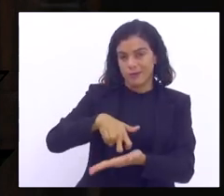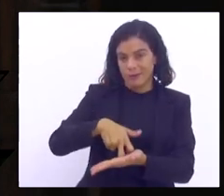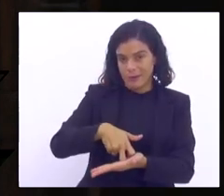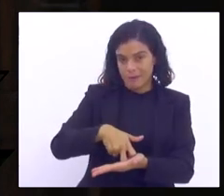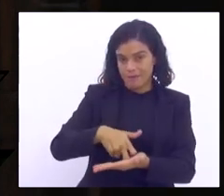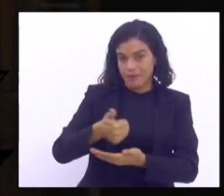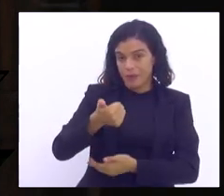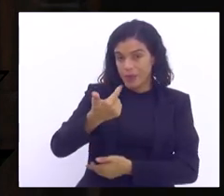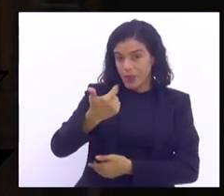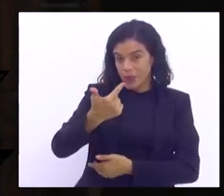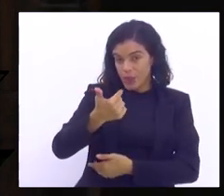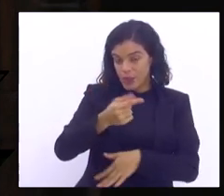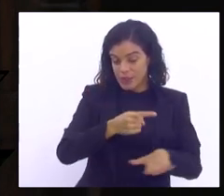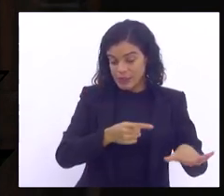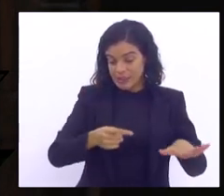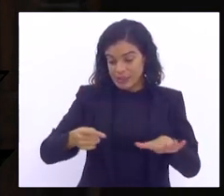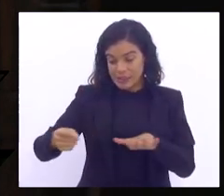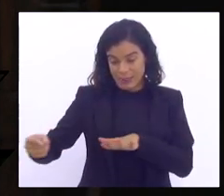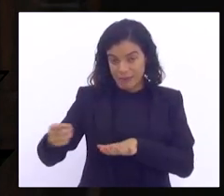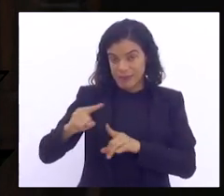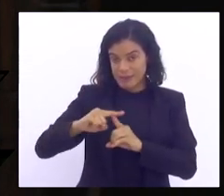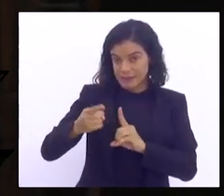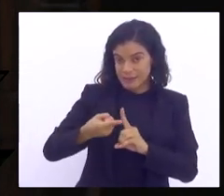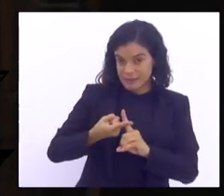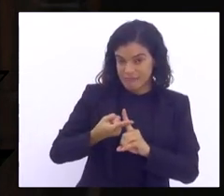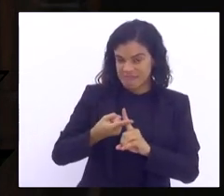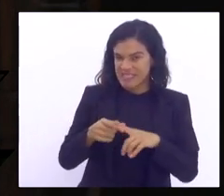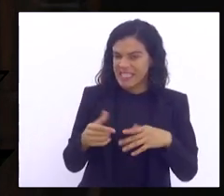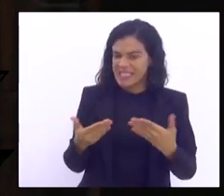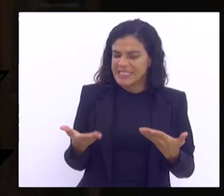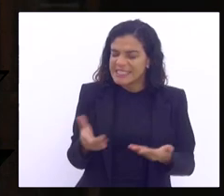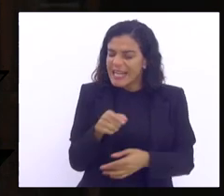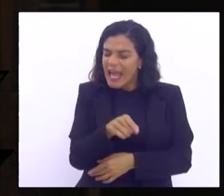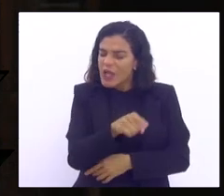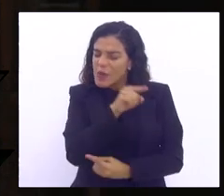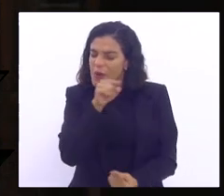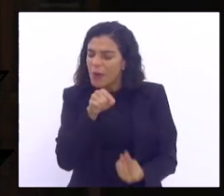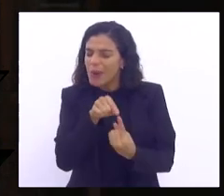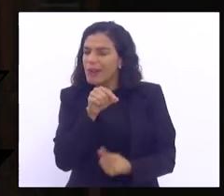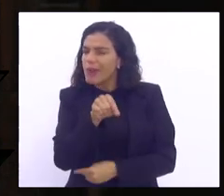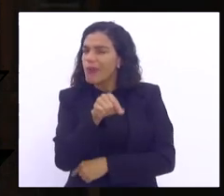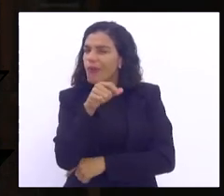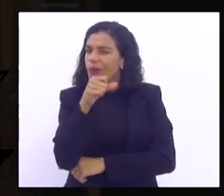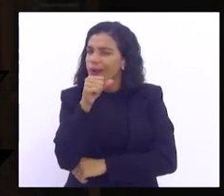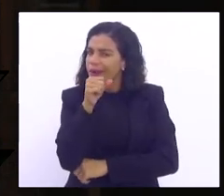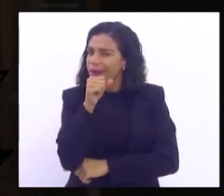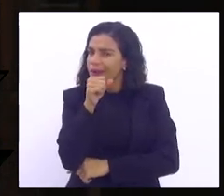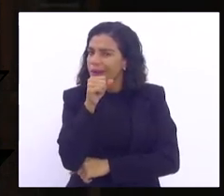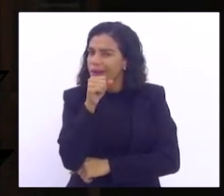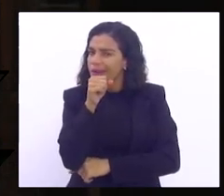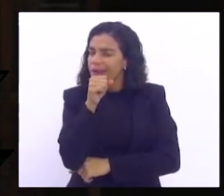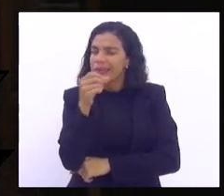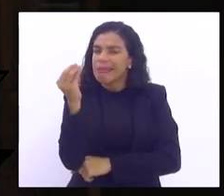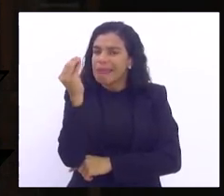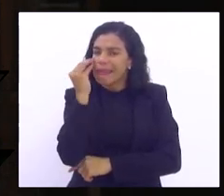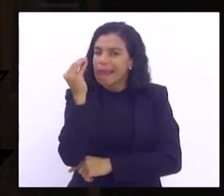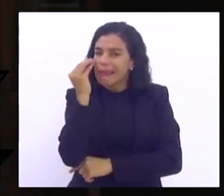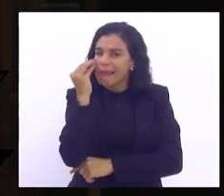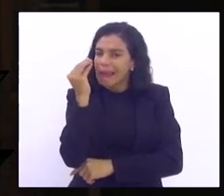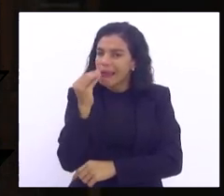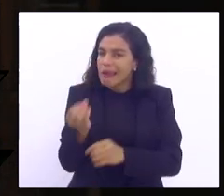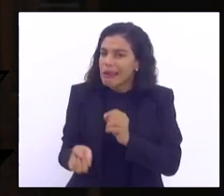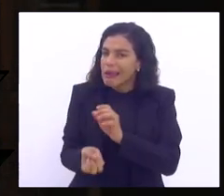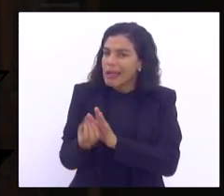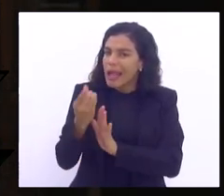12 primeiras semanas de gravidez. Será que eles não estão pretendendo, com isso, obter a